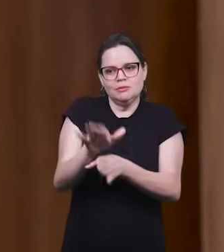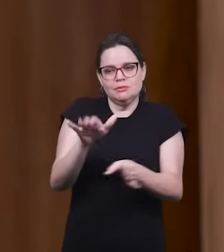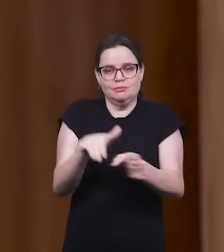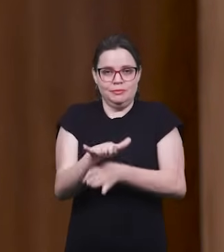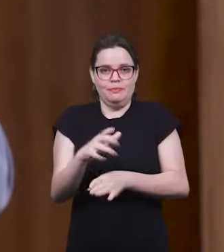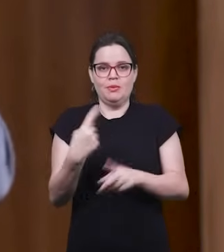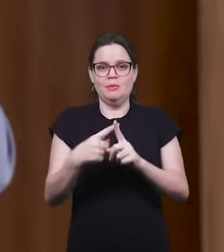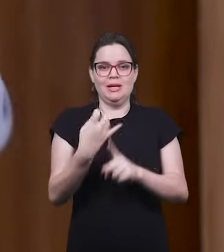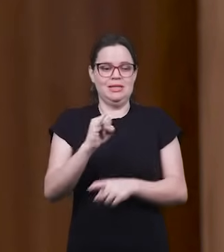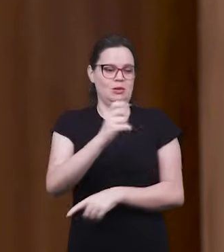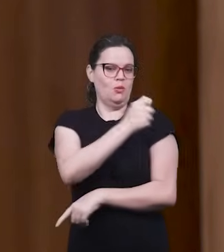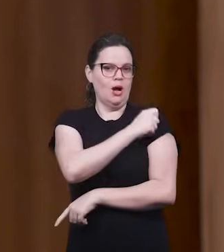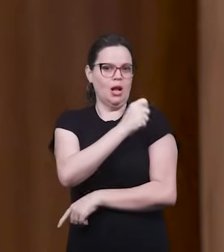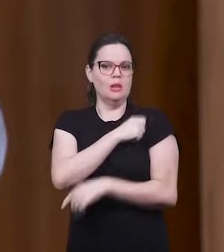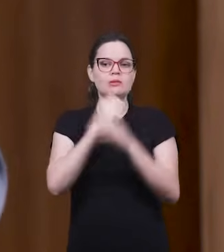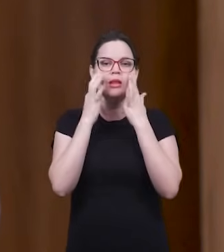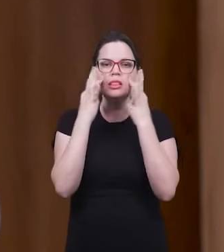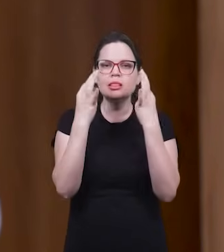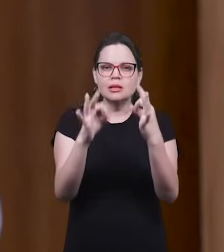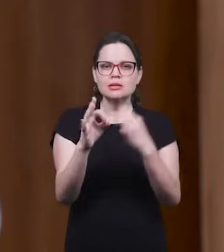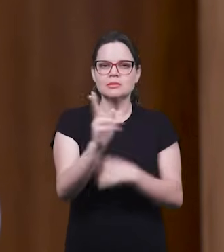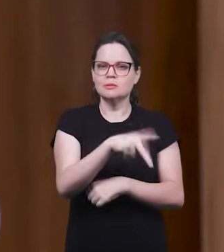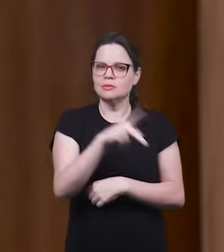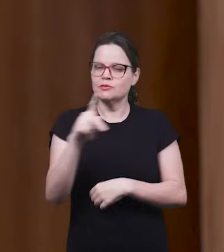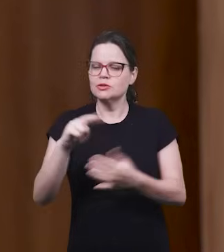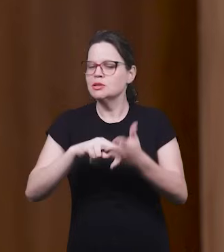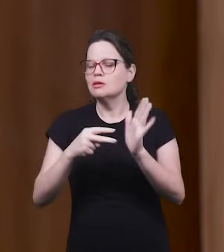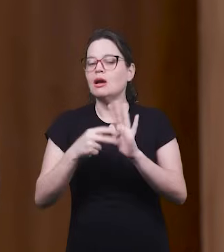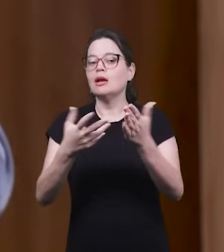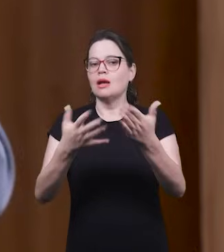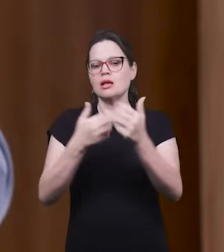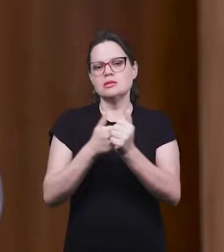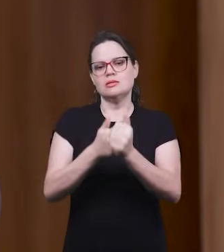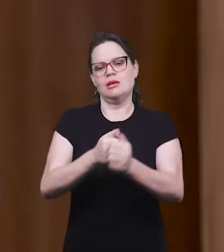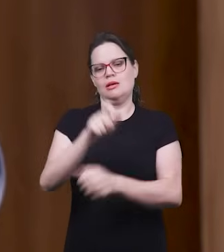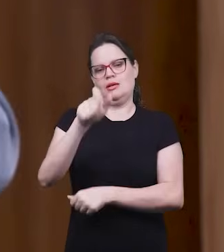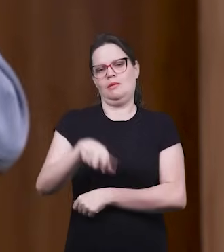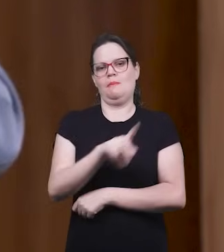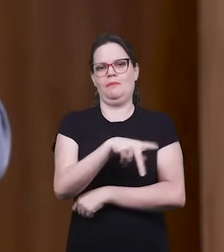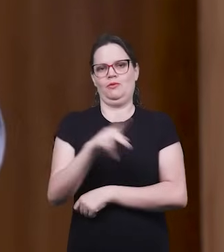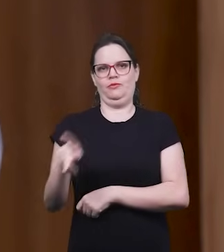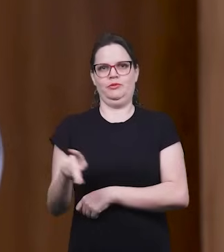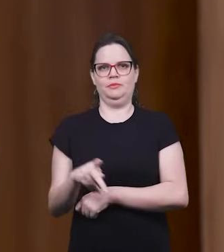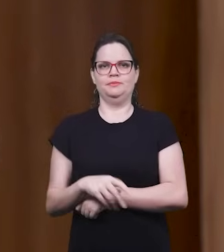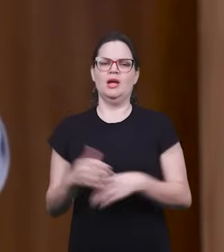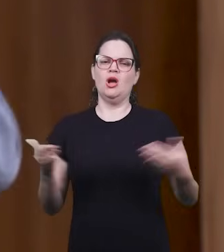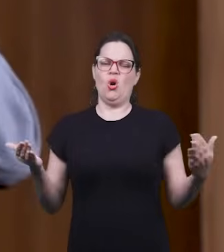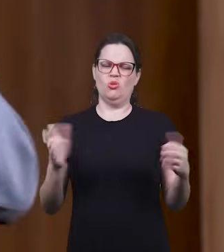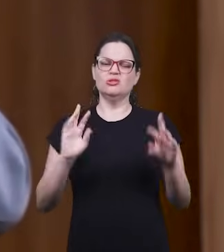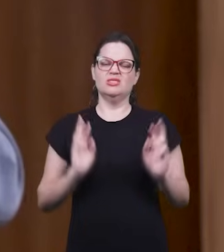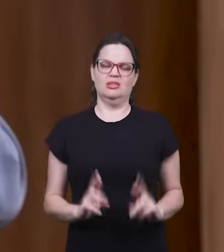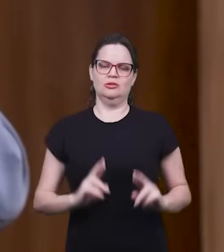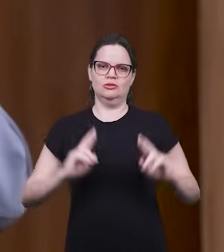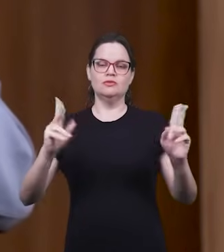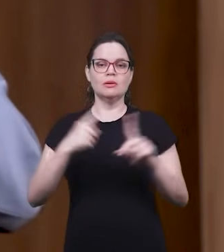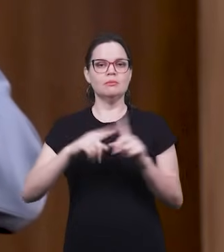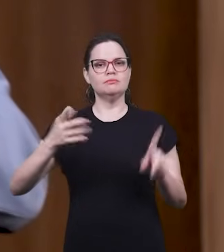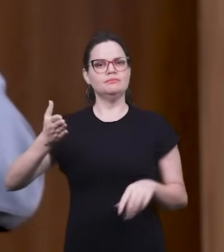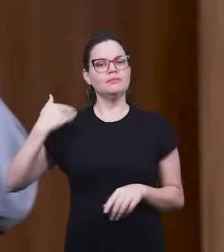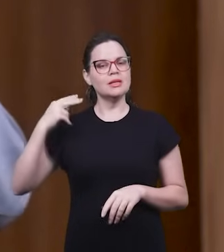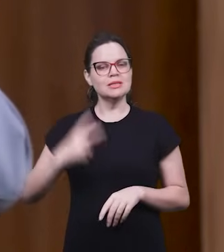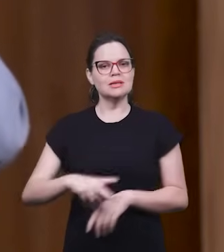no professor, ele quer seguir o professor. Hoje, o professor faz muita coisa para o aluno não